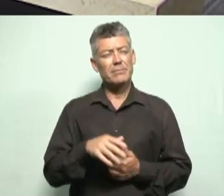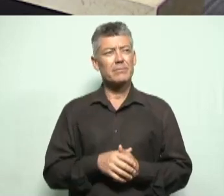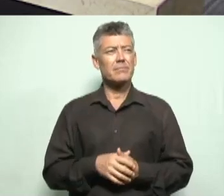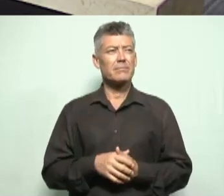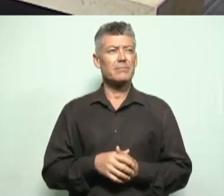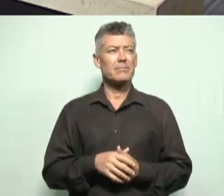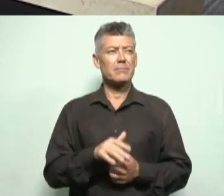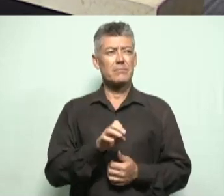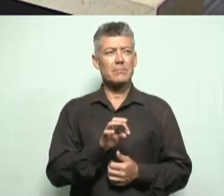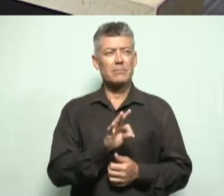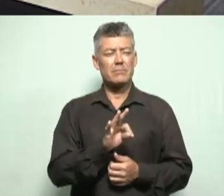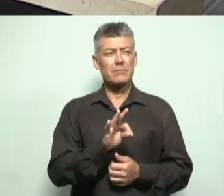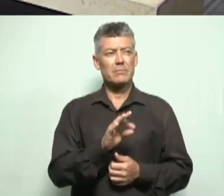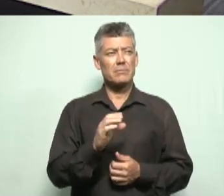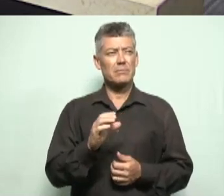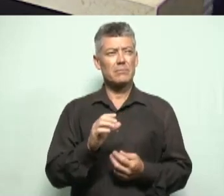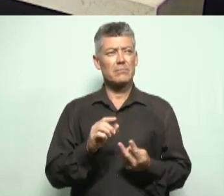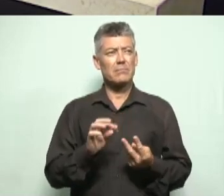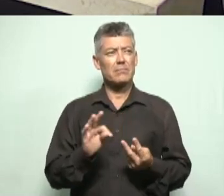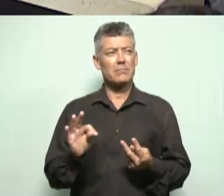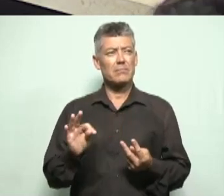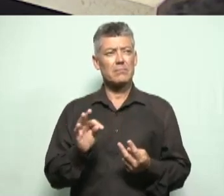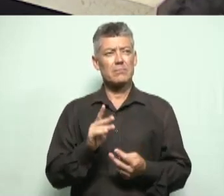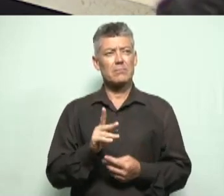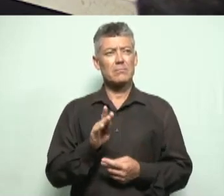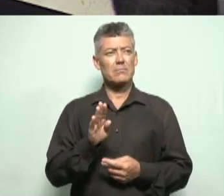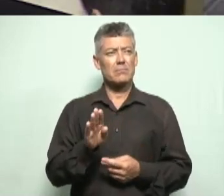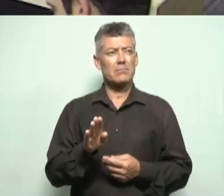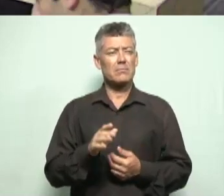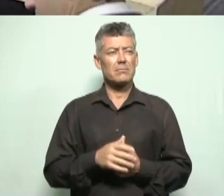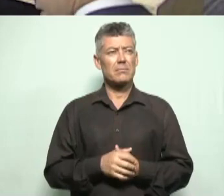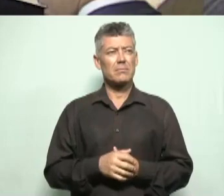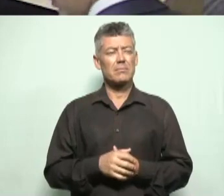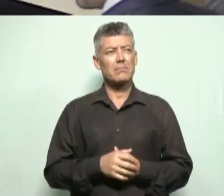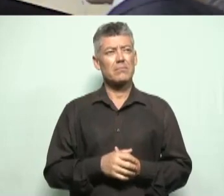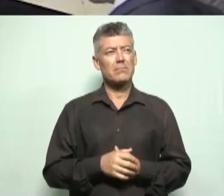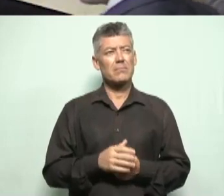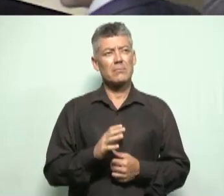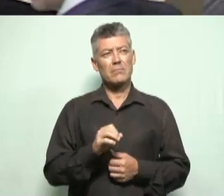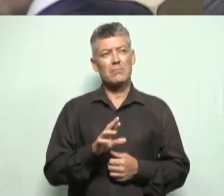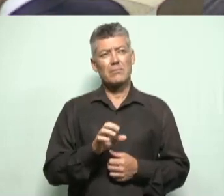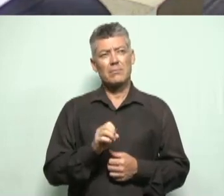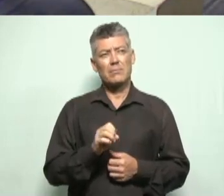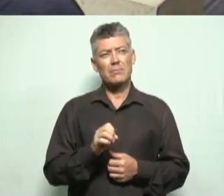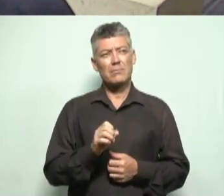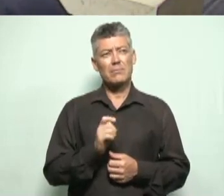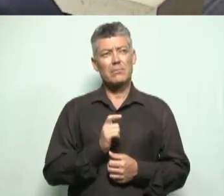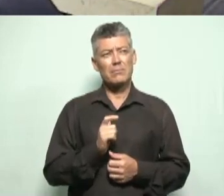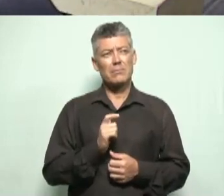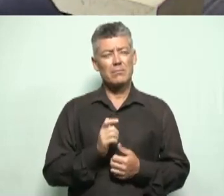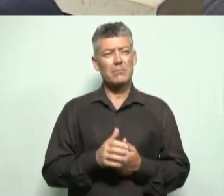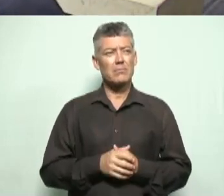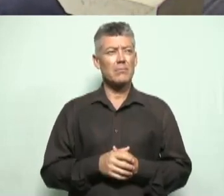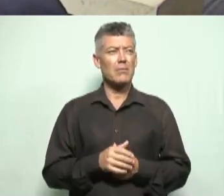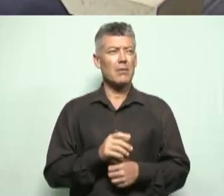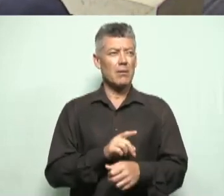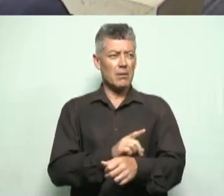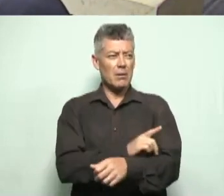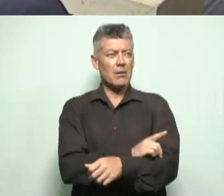vereadores Herbert Senna, Tércio Tinoco, Kleber Fernandes, nós temos já quórum suficiente para ir para o senhor